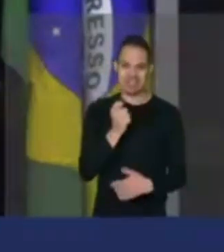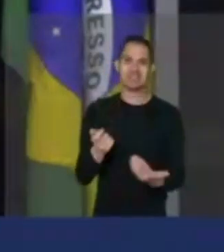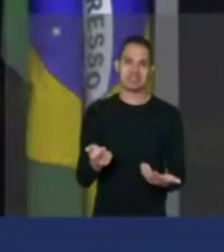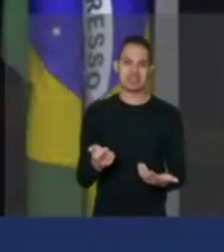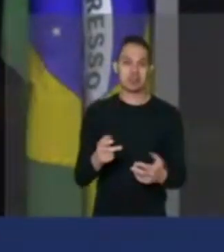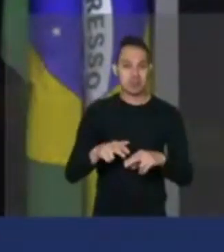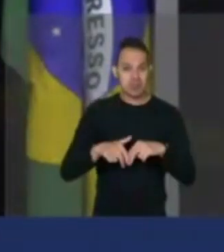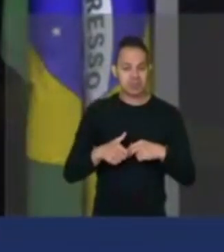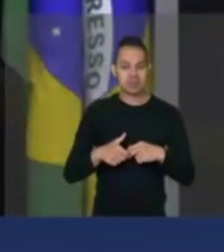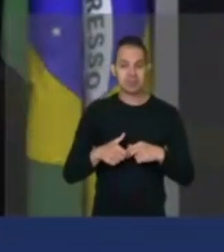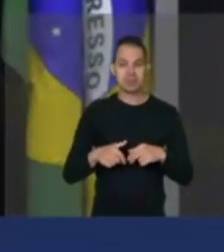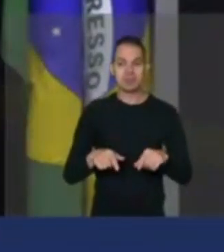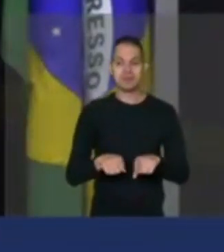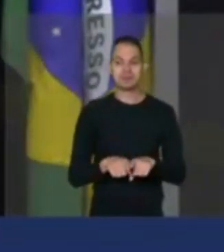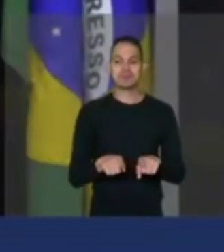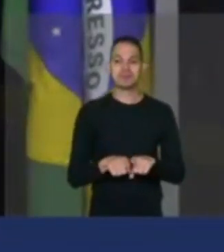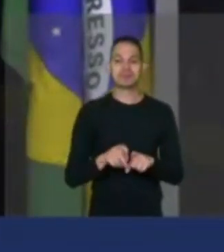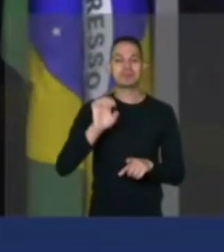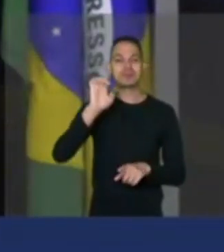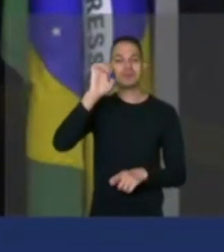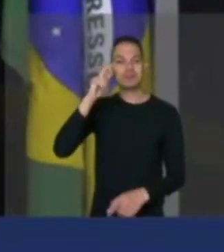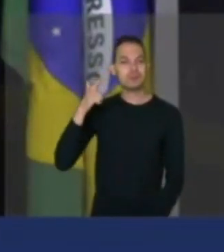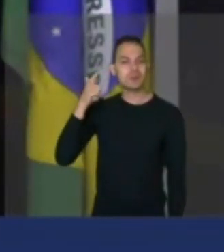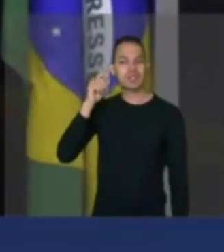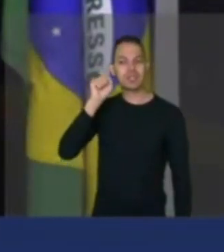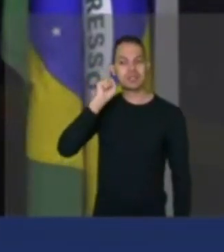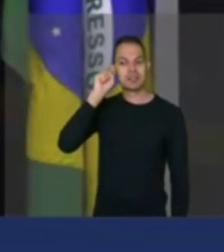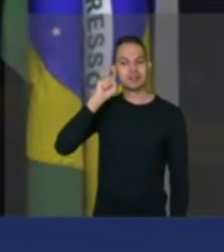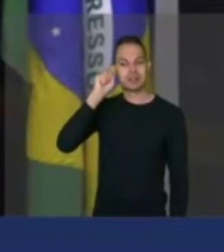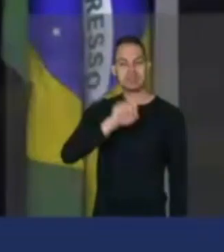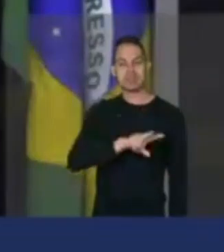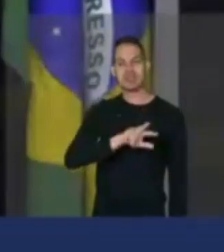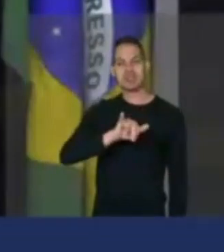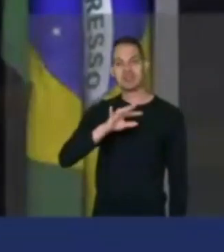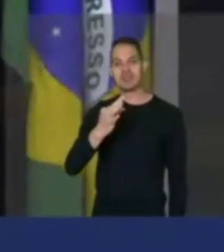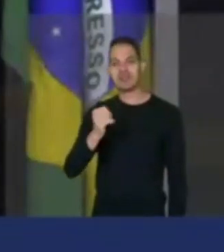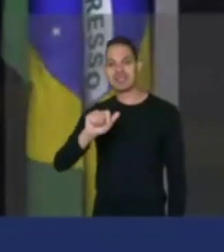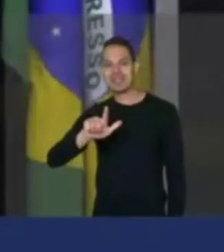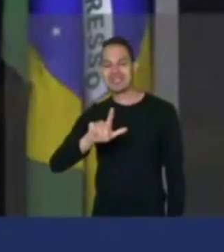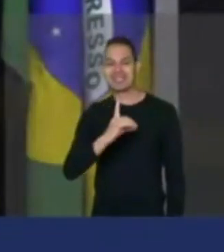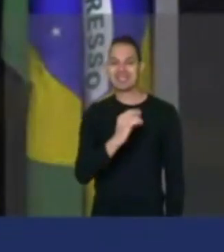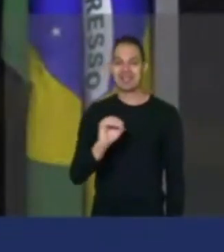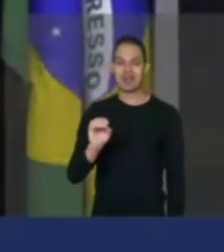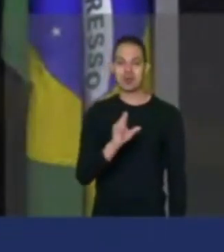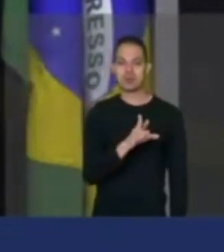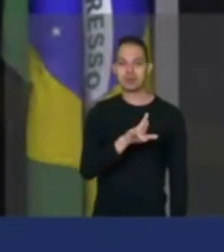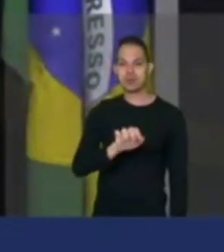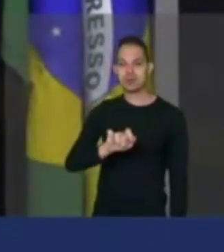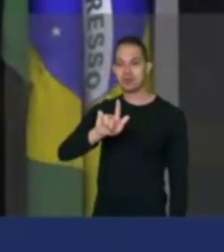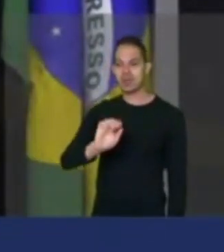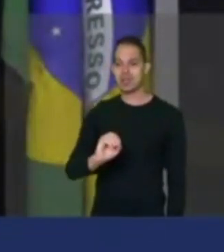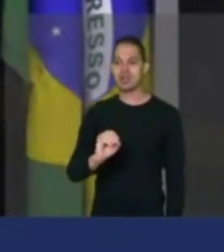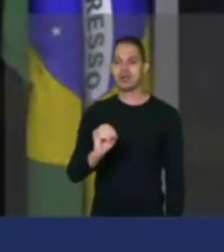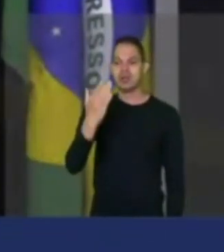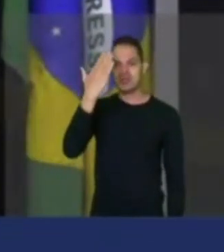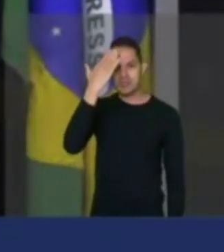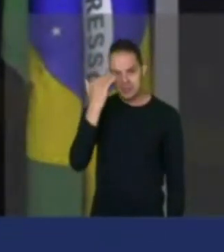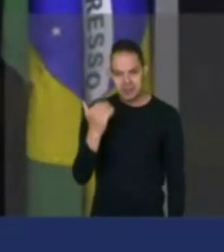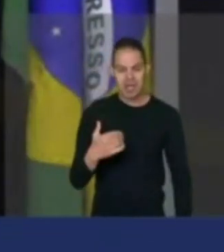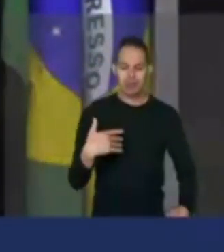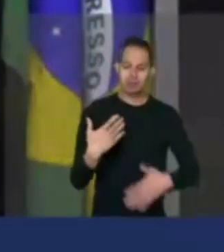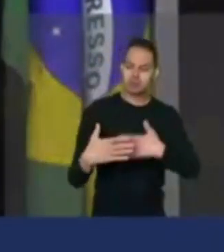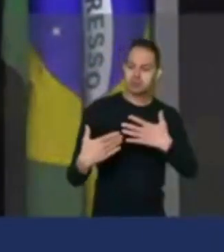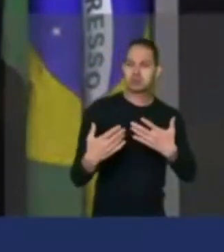O ex-senador Vital do Rego, que sabe como as coisas funcionam no